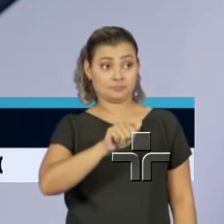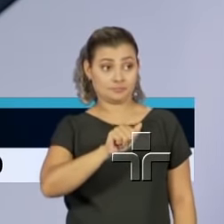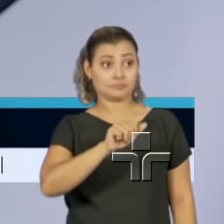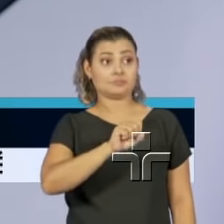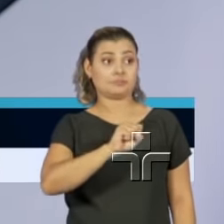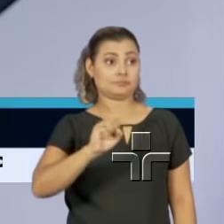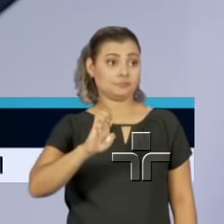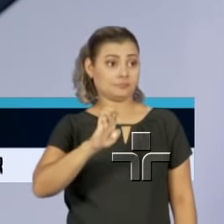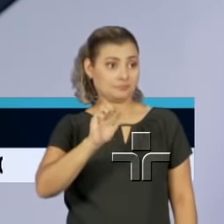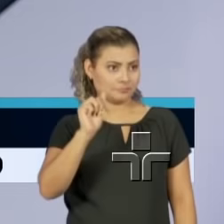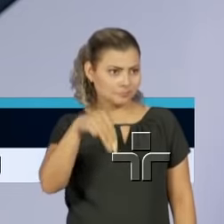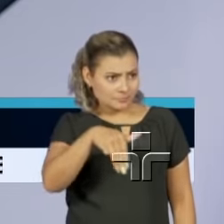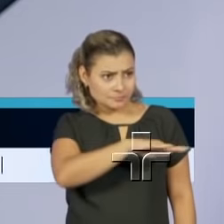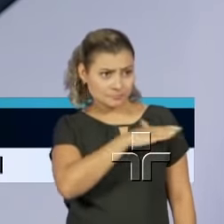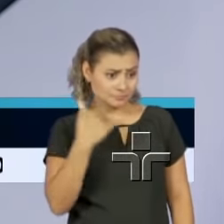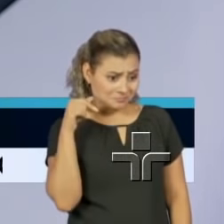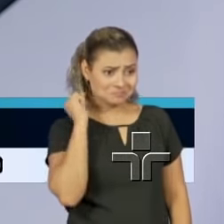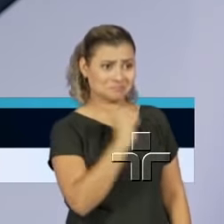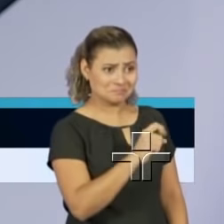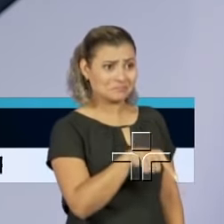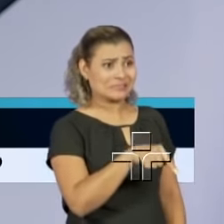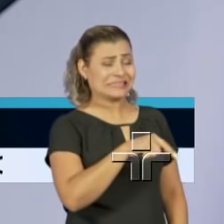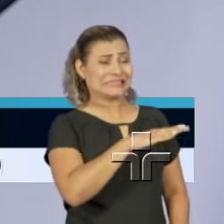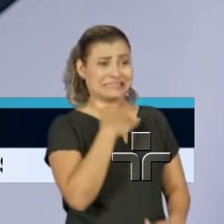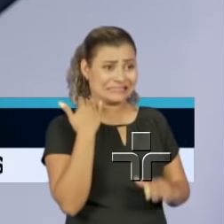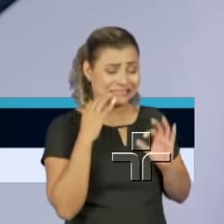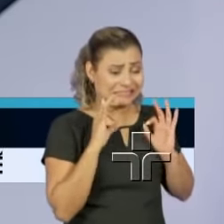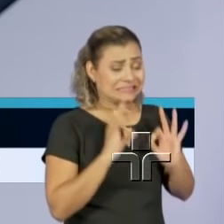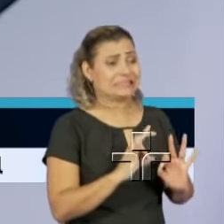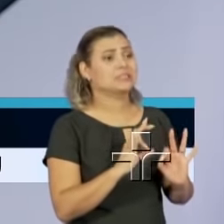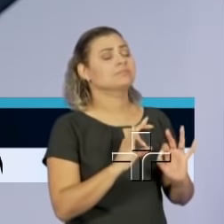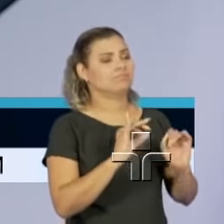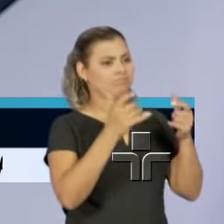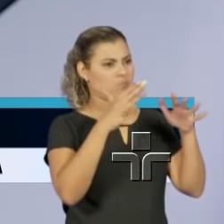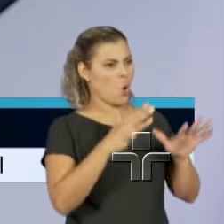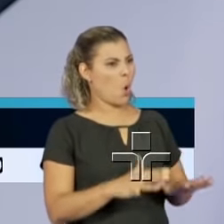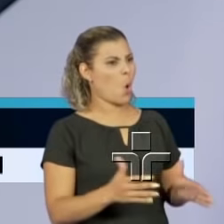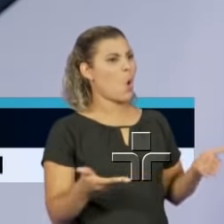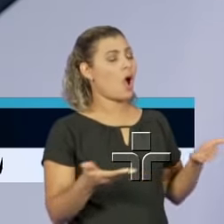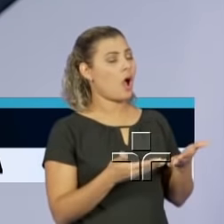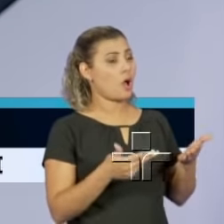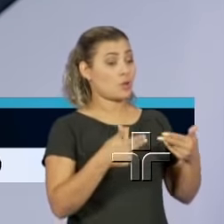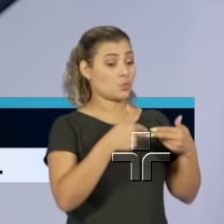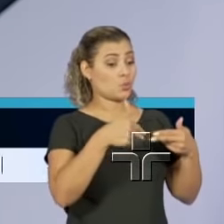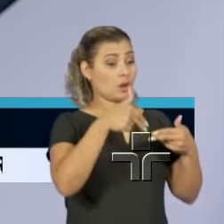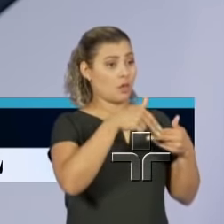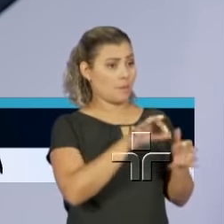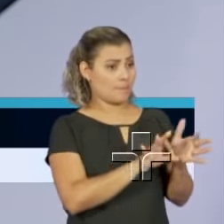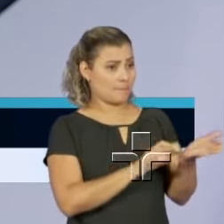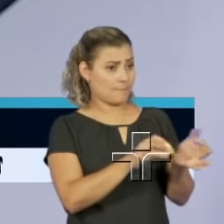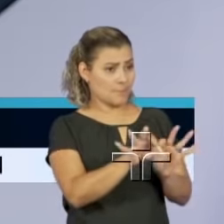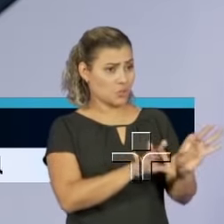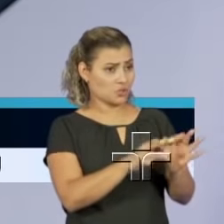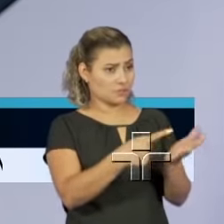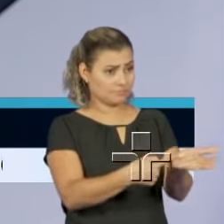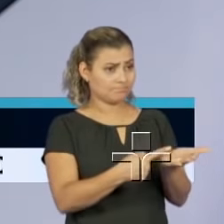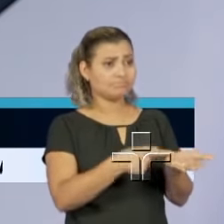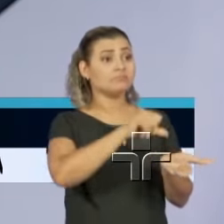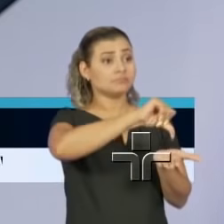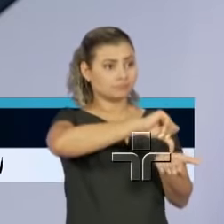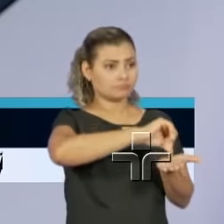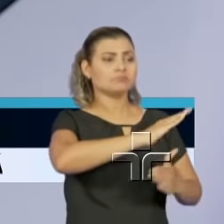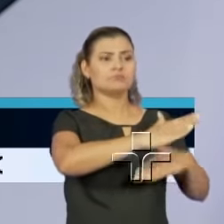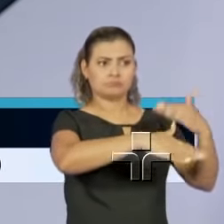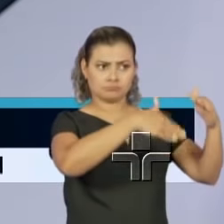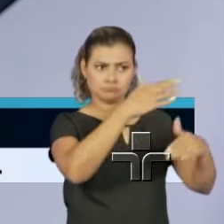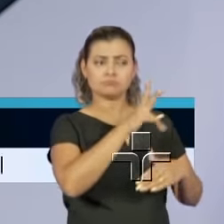setores mais duros do regime. A pergunta é, na hipótese do programa nuclear iraniano avançar, e ele deve